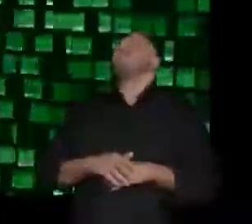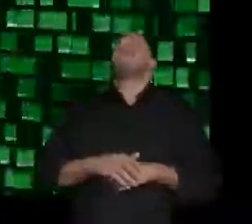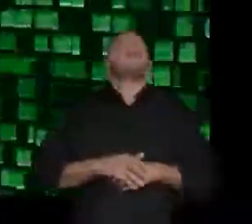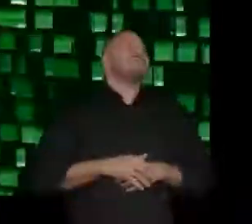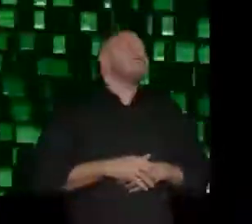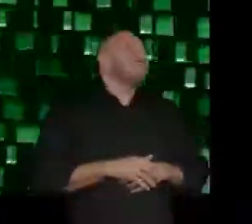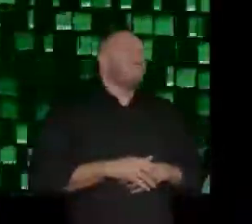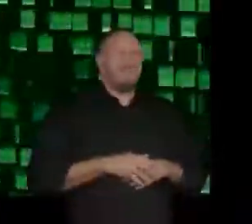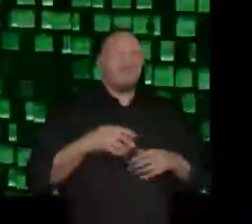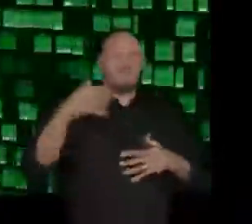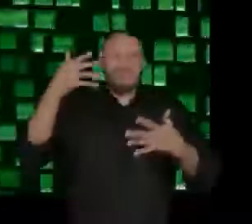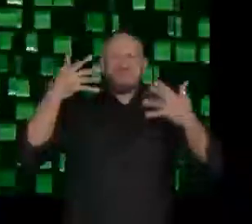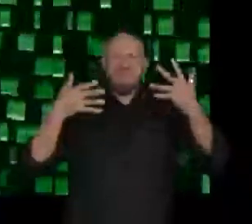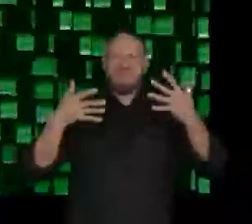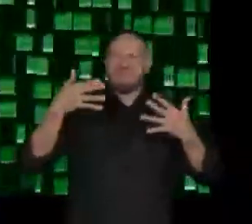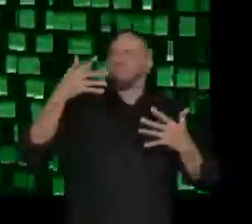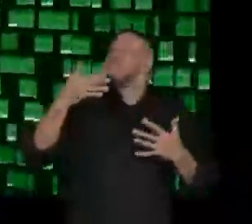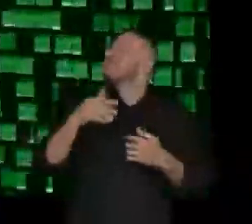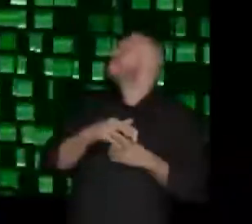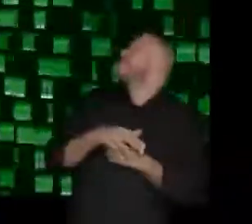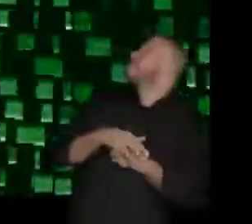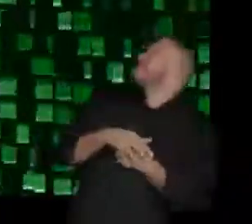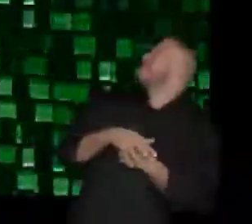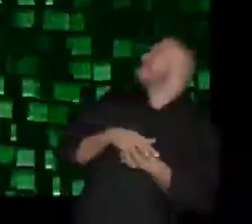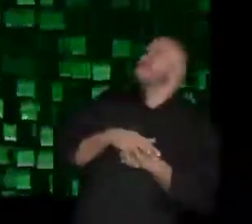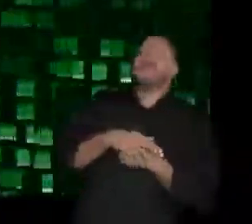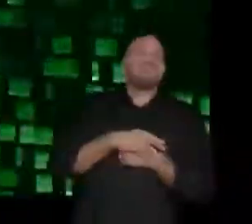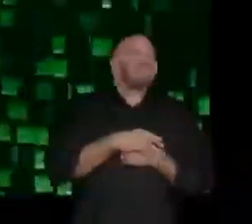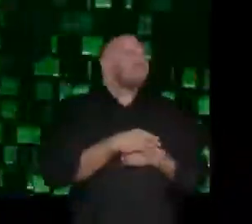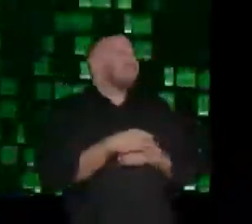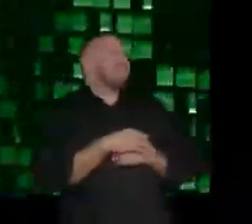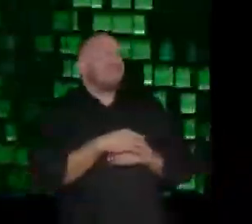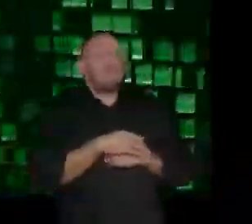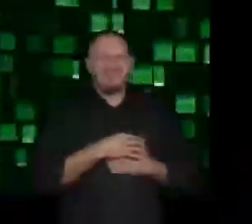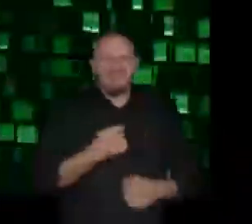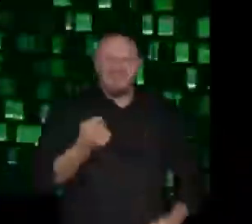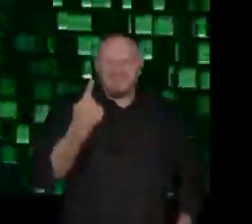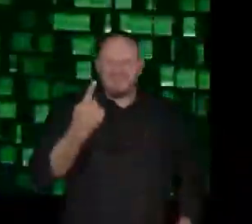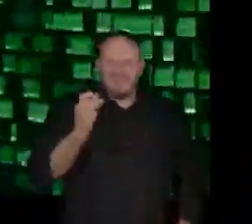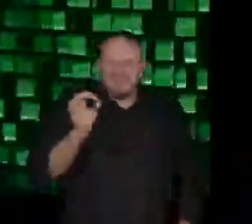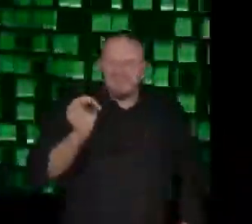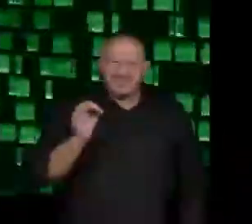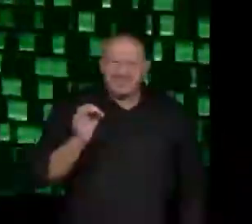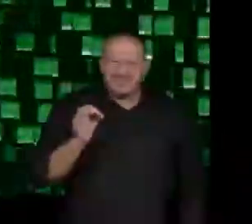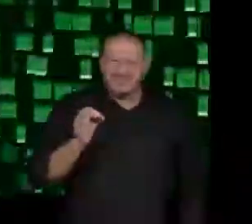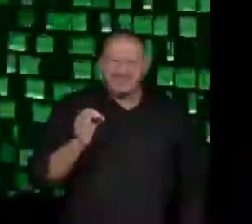com essas coisinhas caindo, passando. Estranho, né?